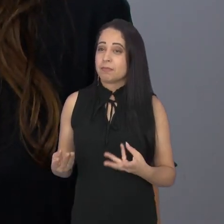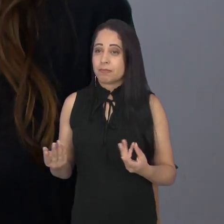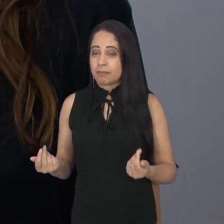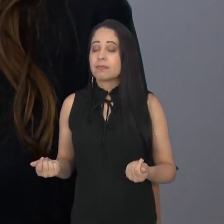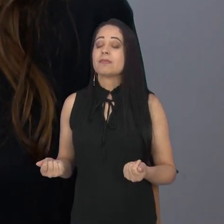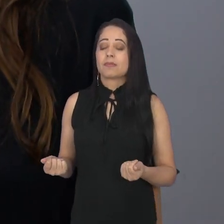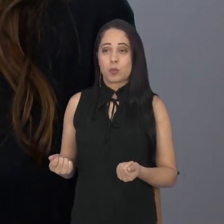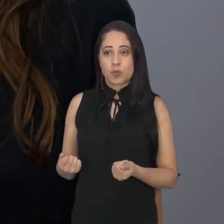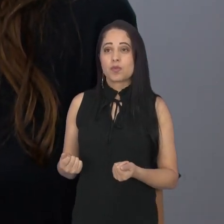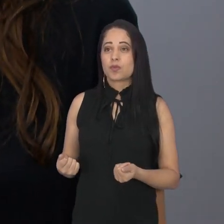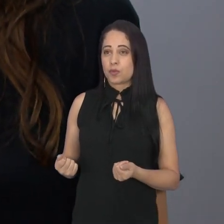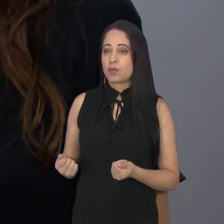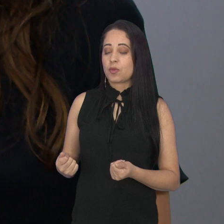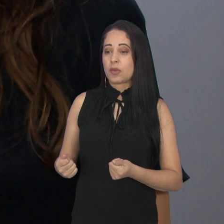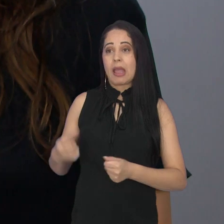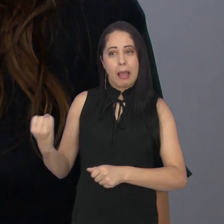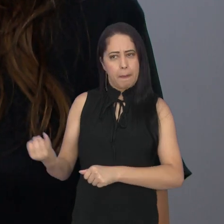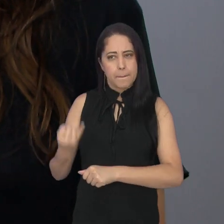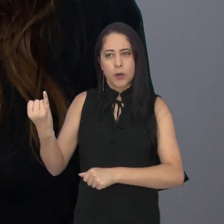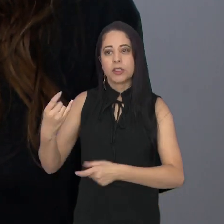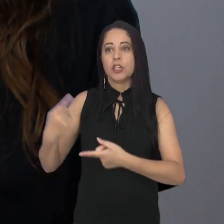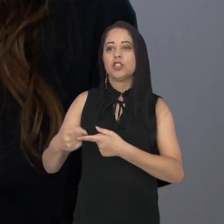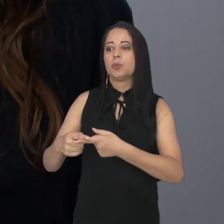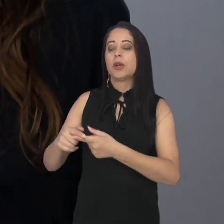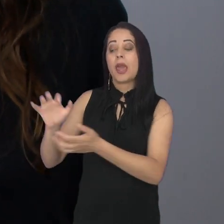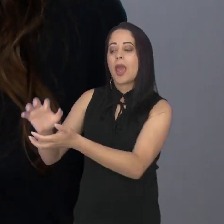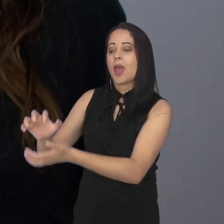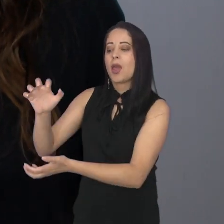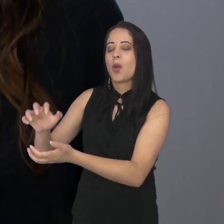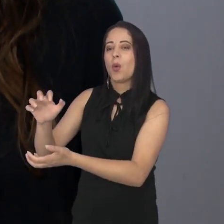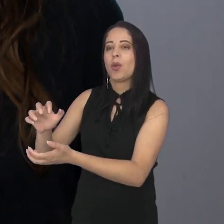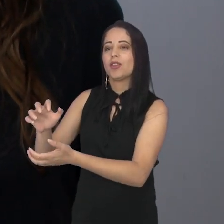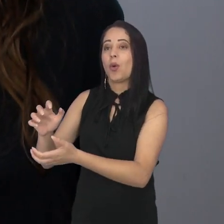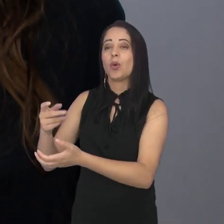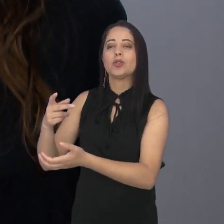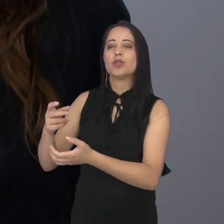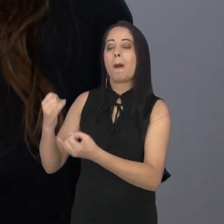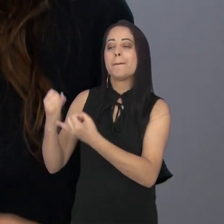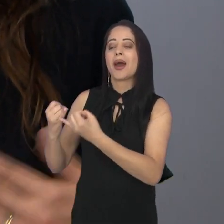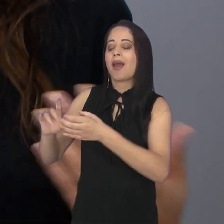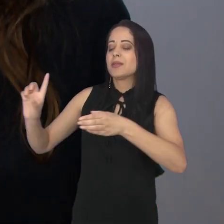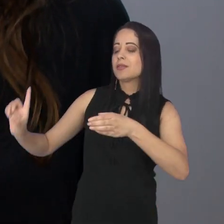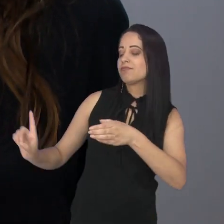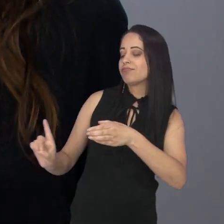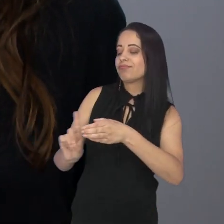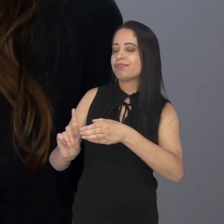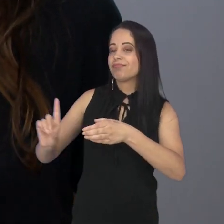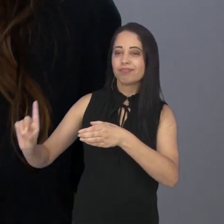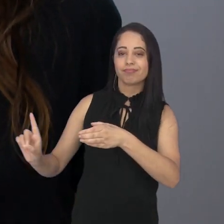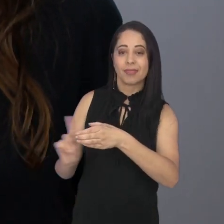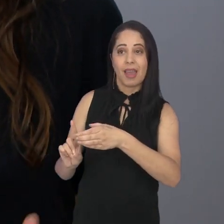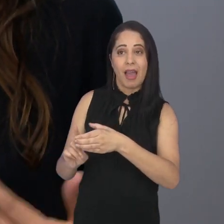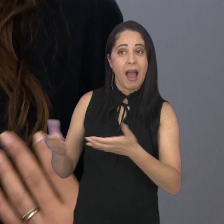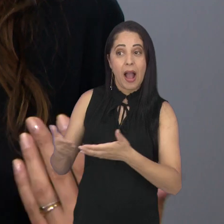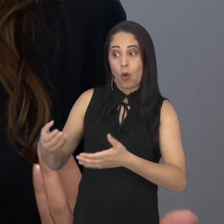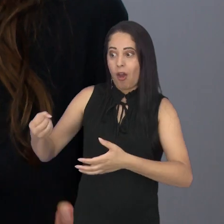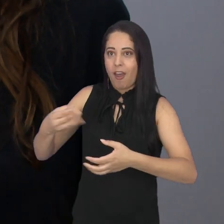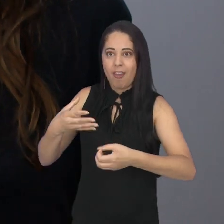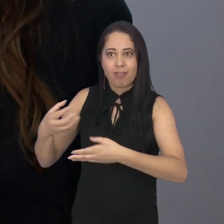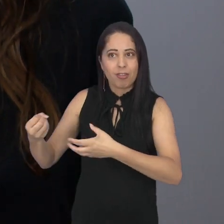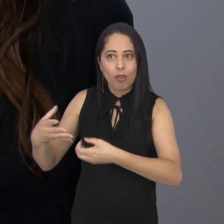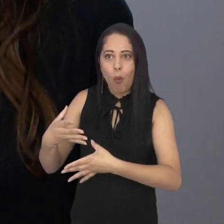outro lado, é também um mecanismo de participação social com as características contemporâneas, né? Hoje em